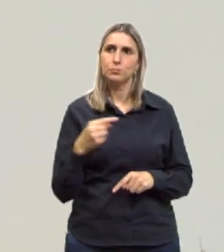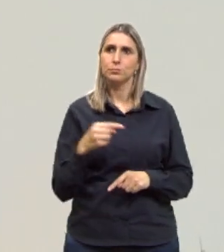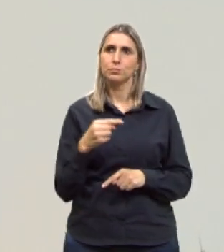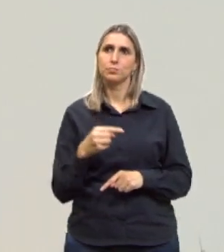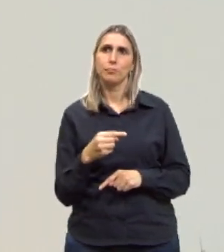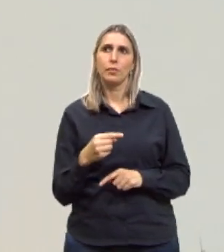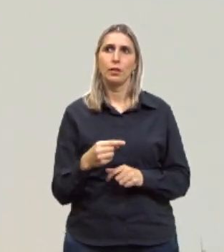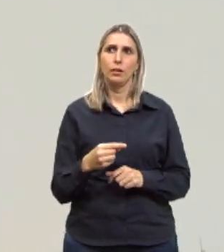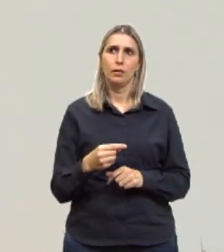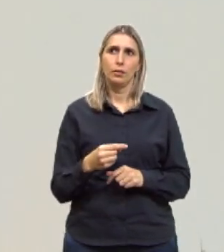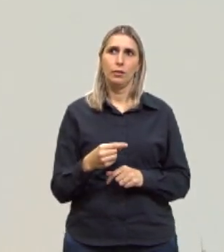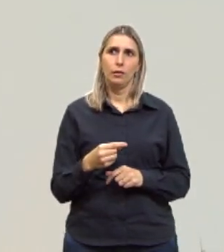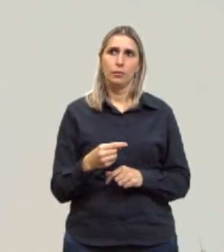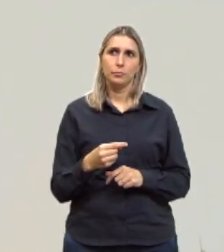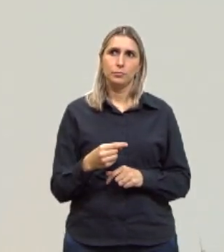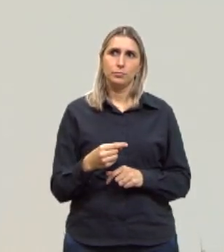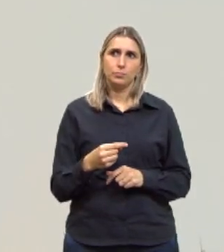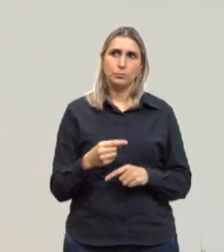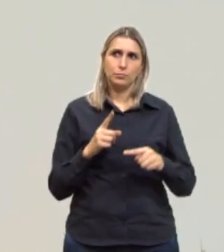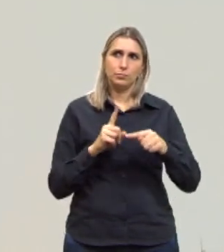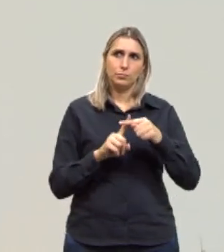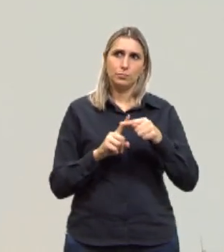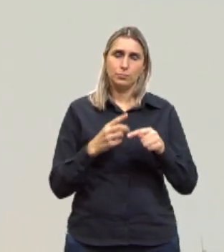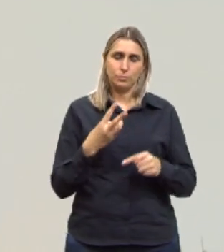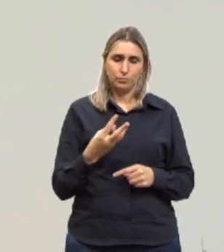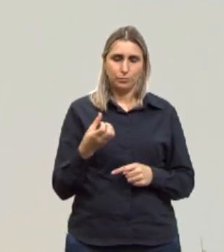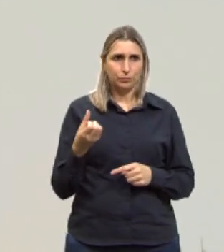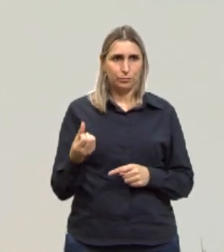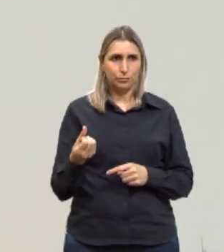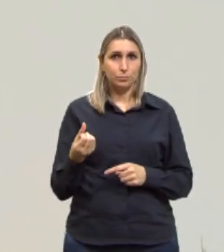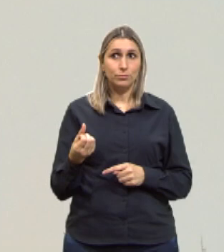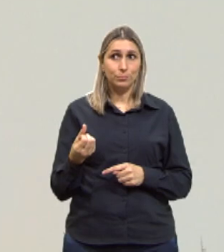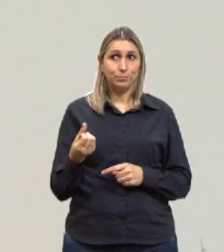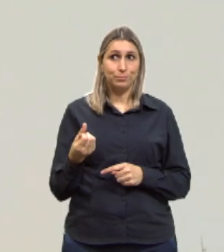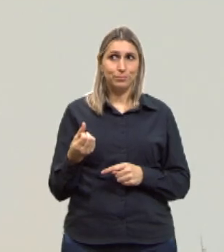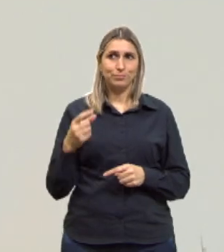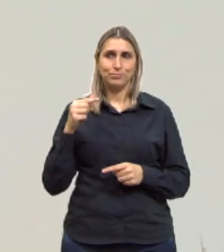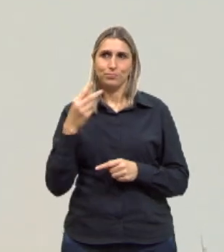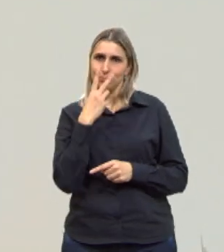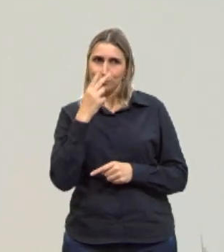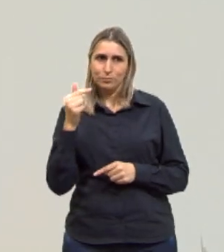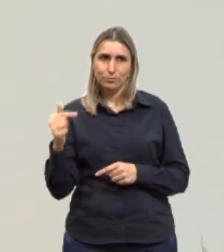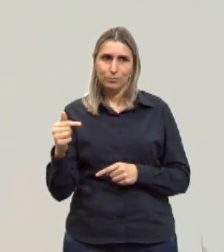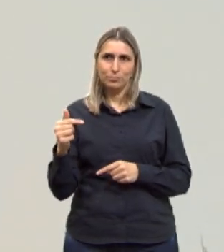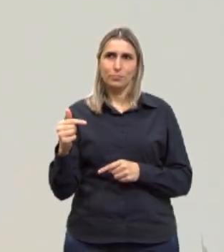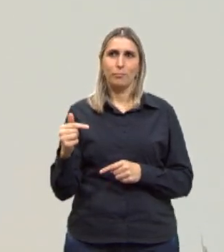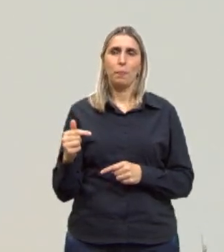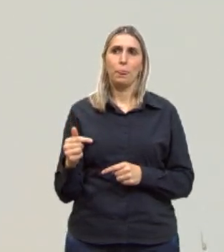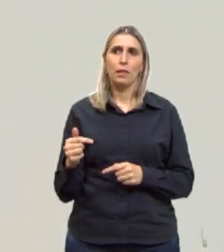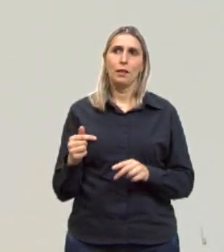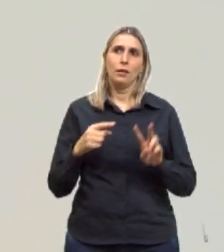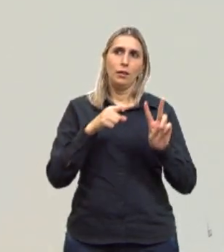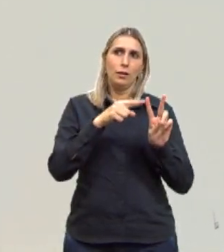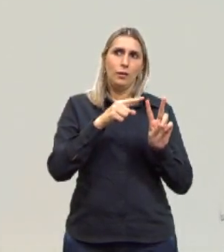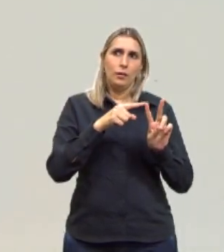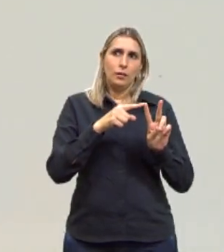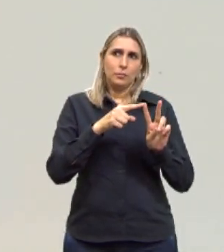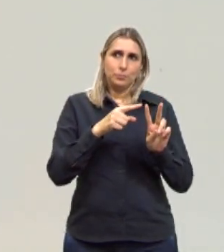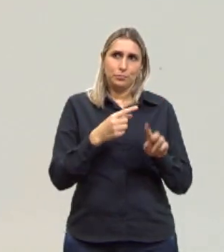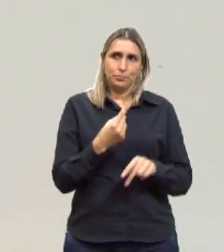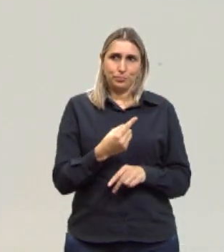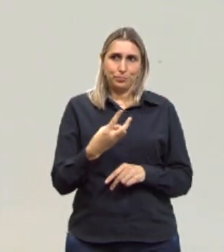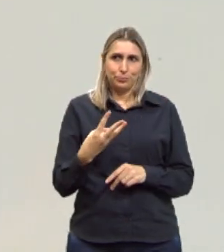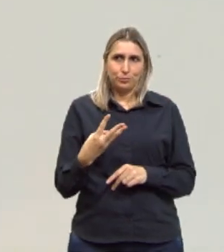e menos, mais. Mais 36, igual a 7. Quanto é? 1 mais